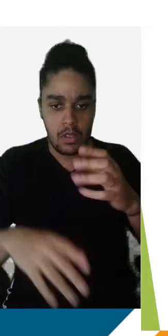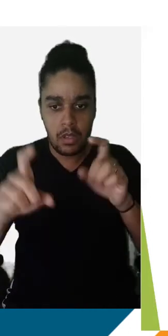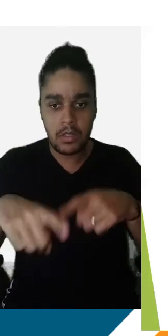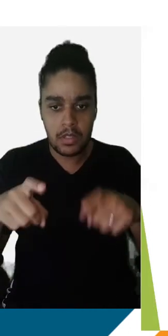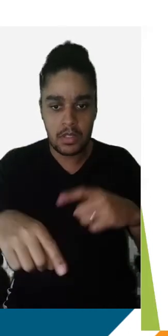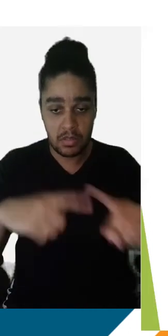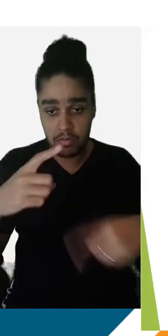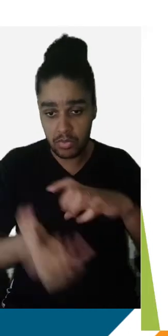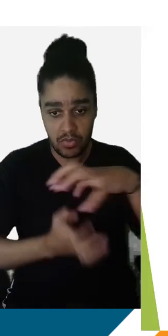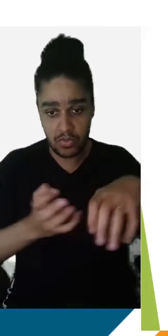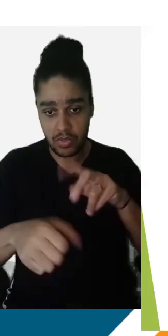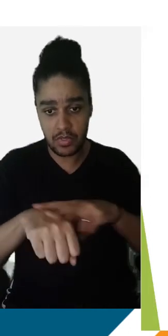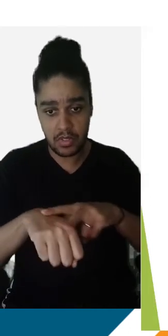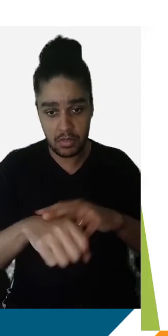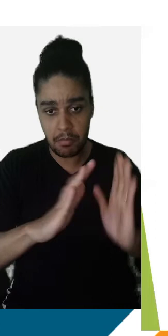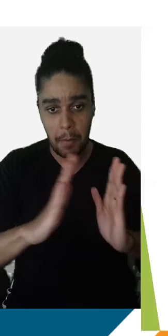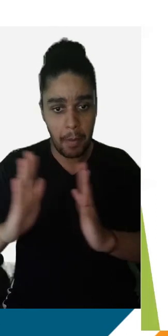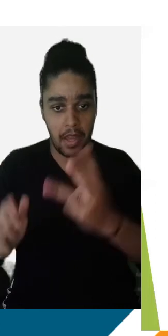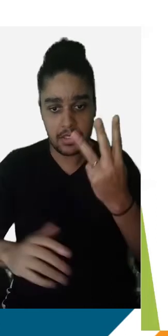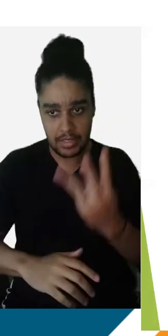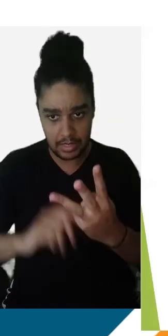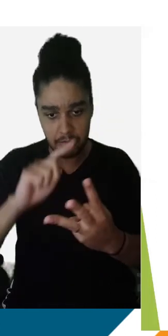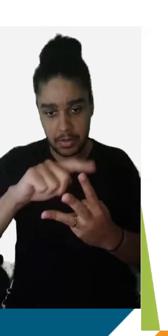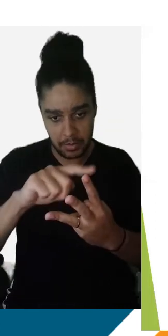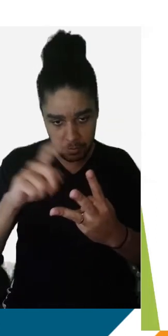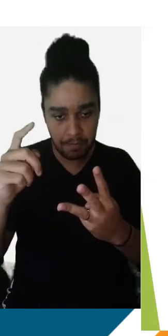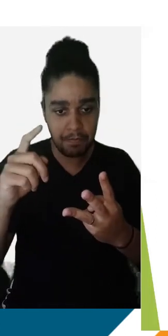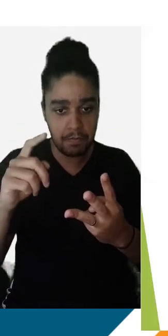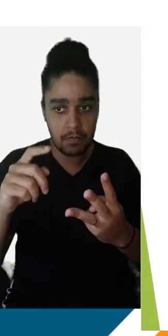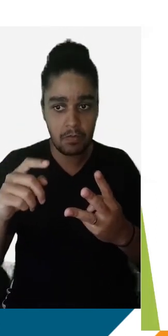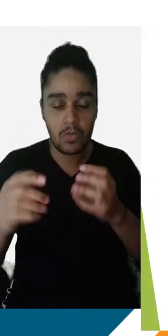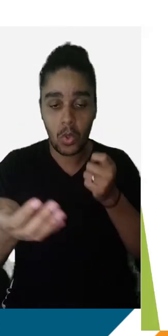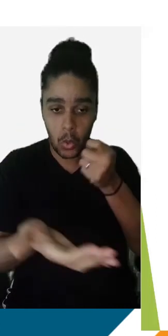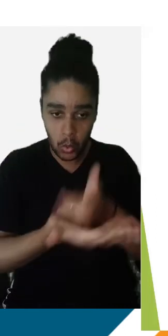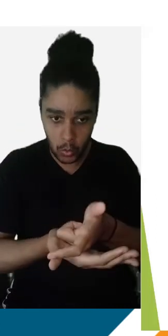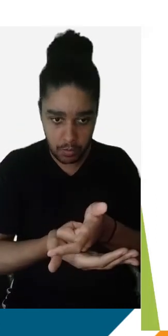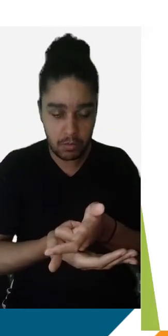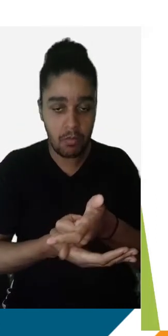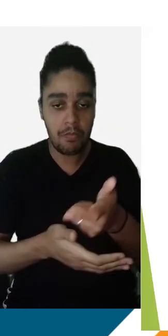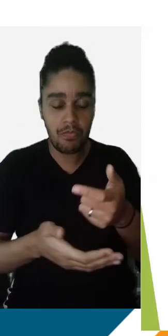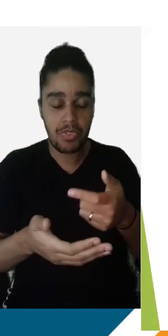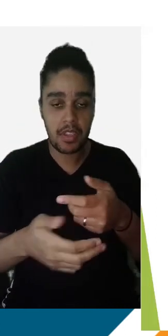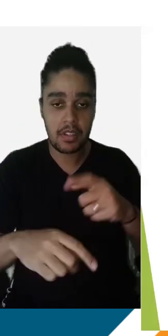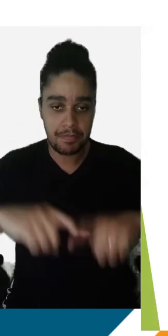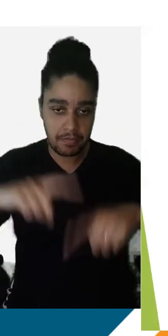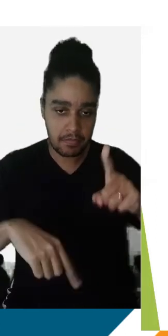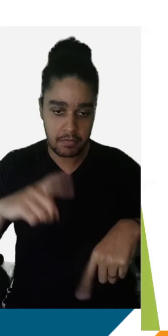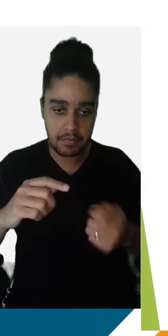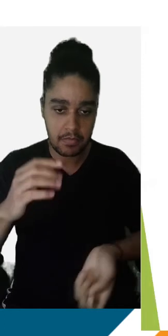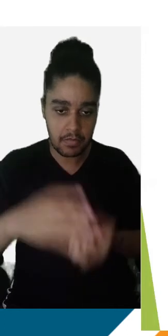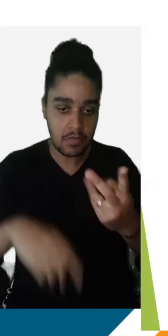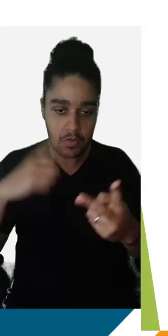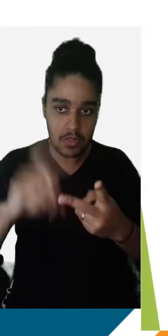agrícola pós-Revolução Verde, dividida em 3 etapas, né, que seria a primeira etapa, a compra de insumos, tudo aquilo que eu preciso, né, comprar